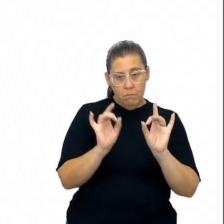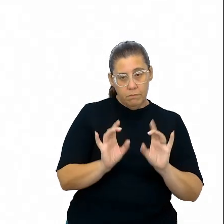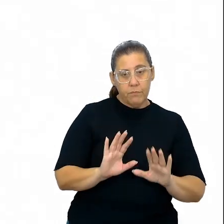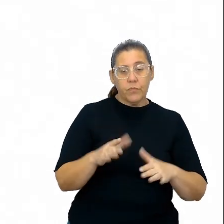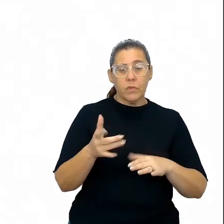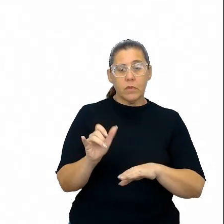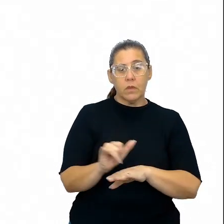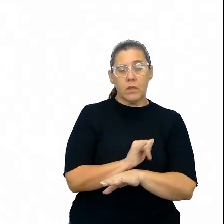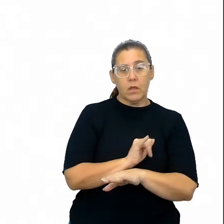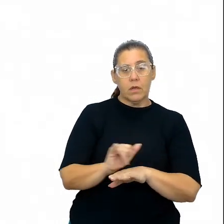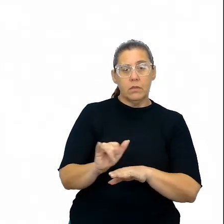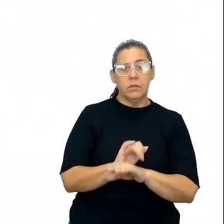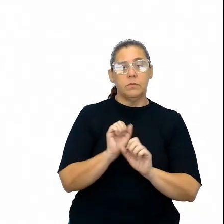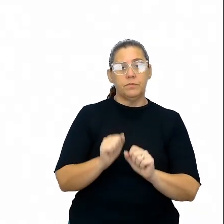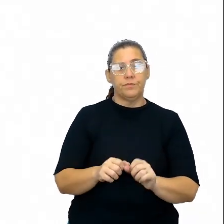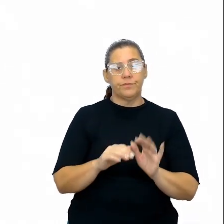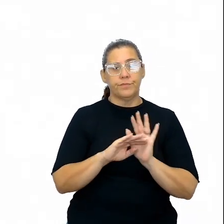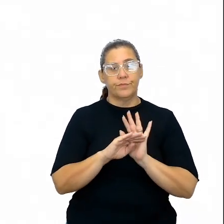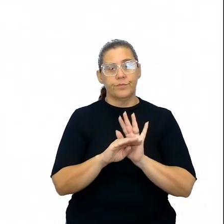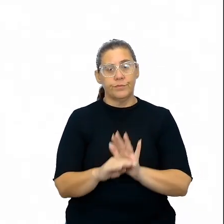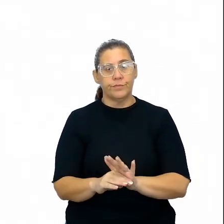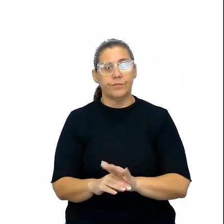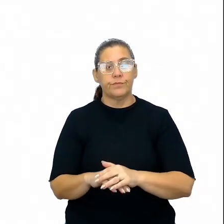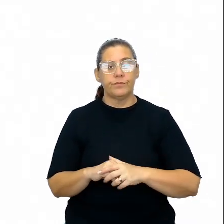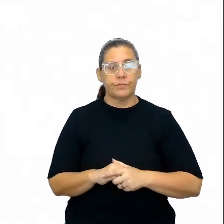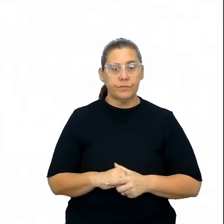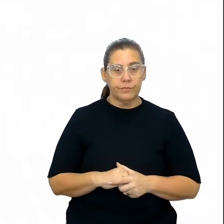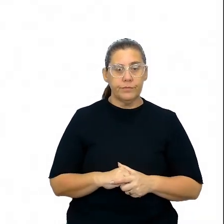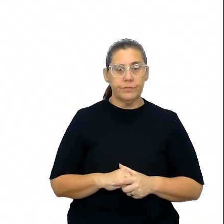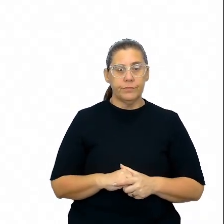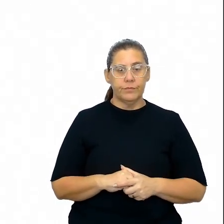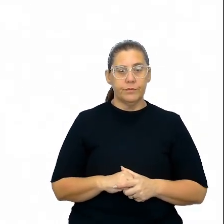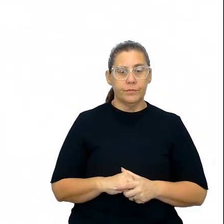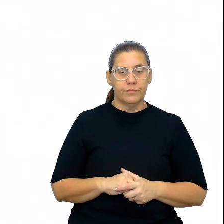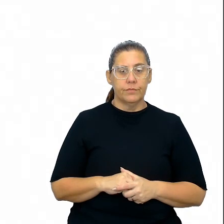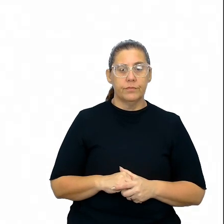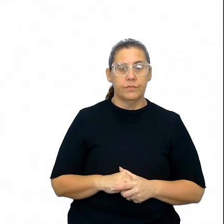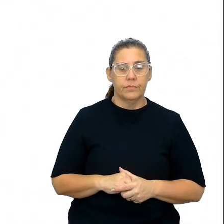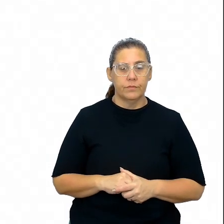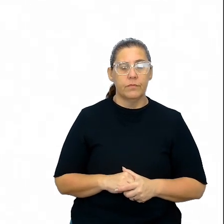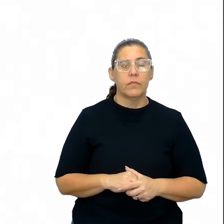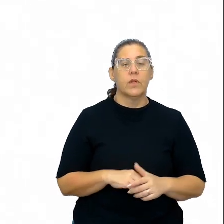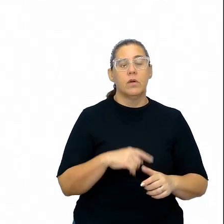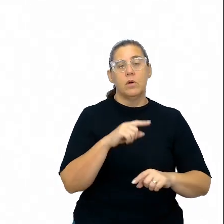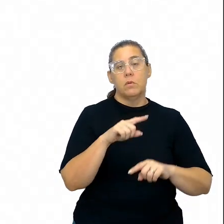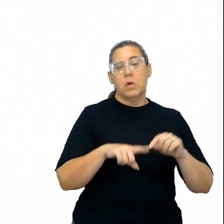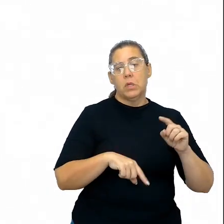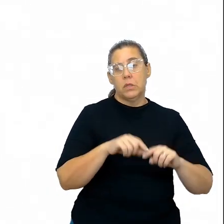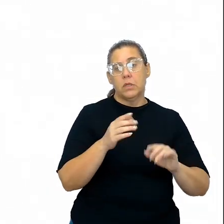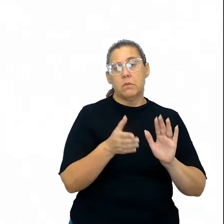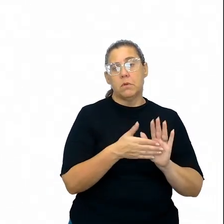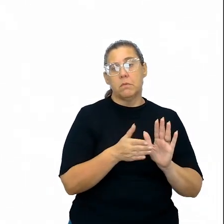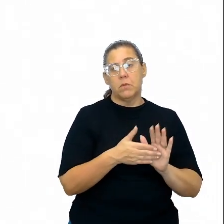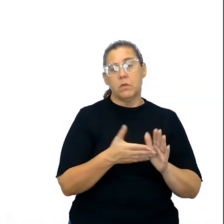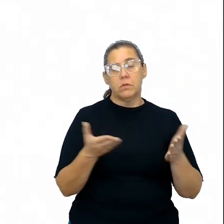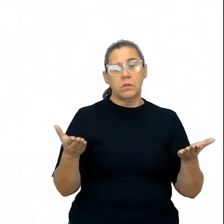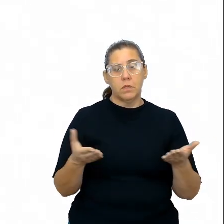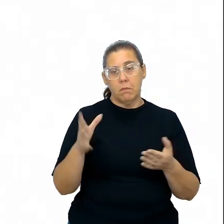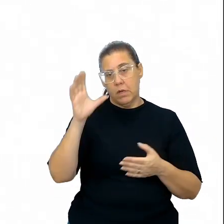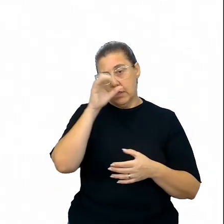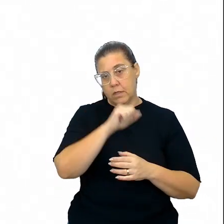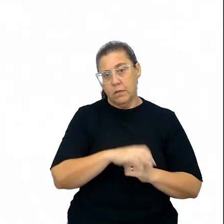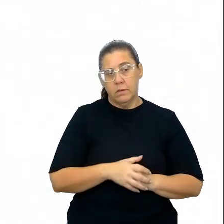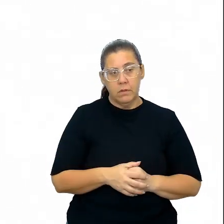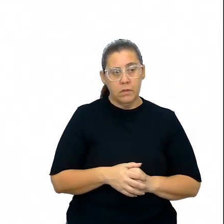estratégias podemos auxiliar os estudantes na compreensão do objeto matemático proposto nessa situação de aprendizagem?